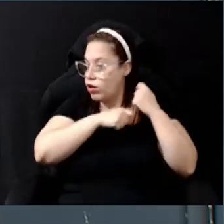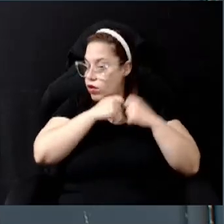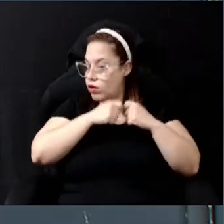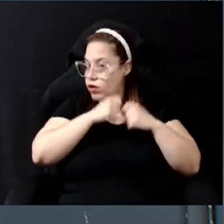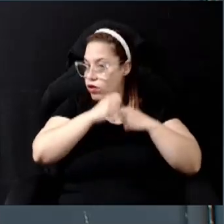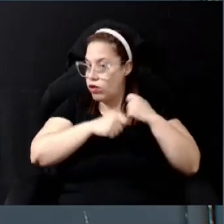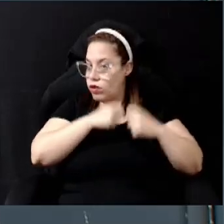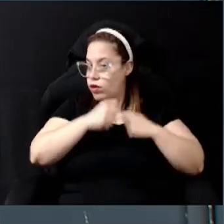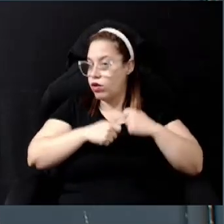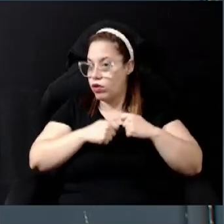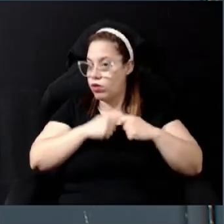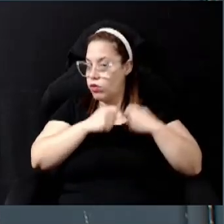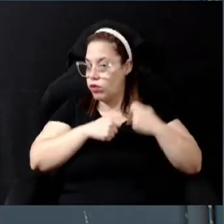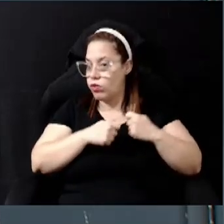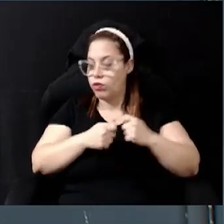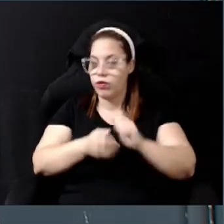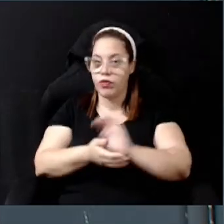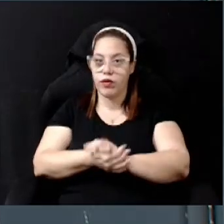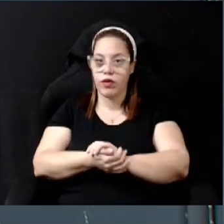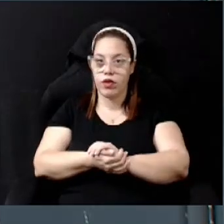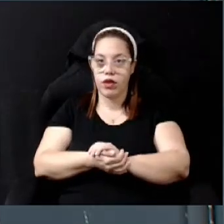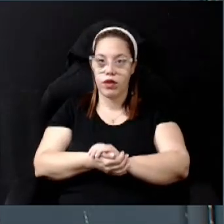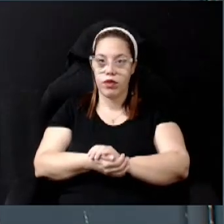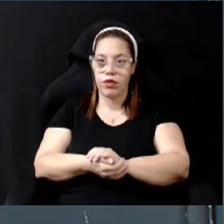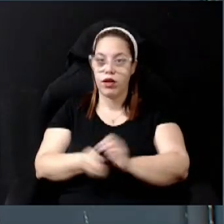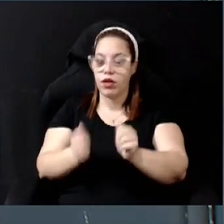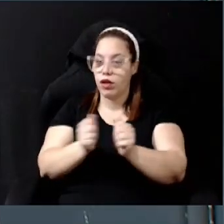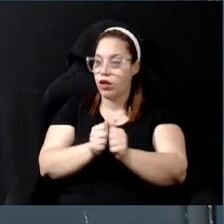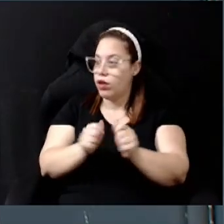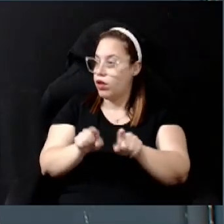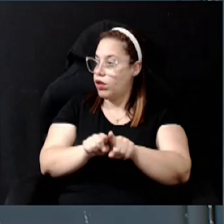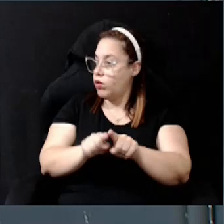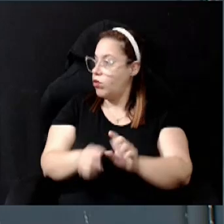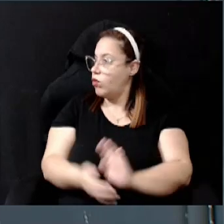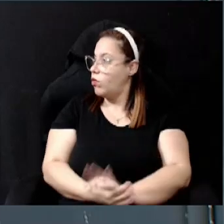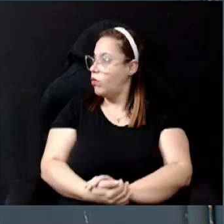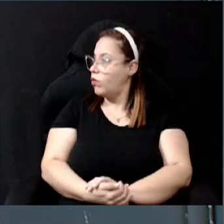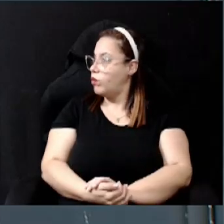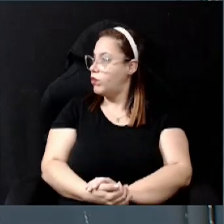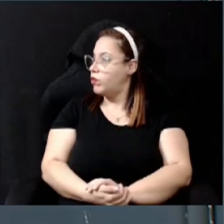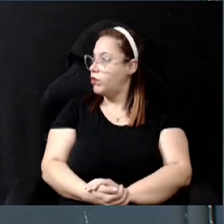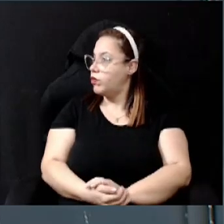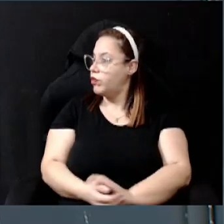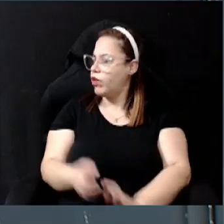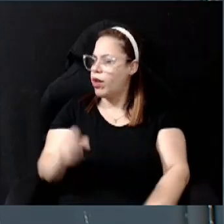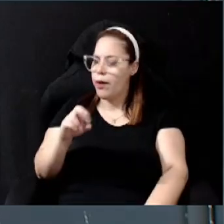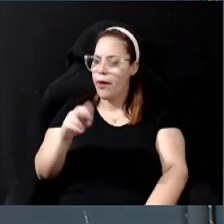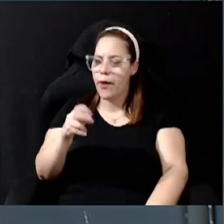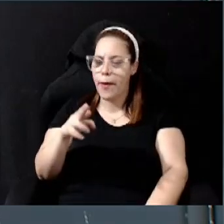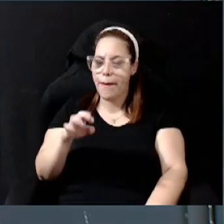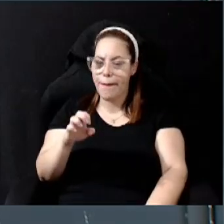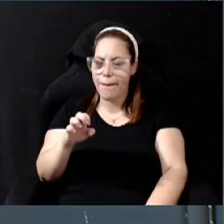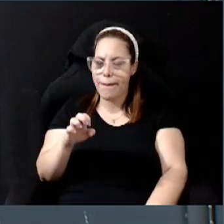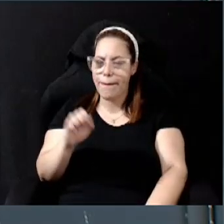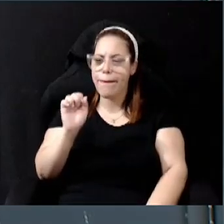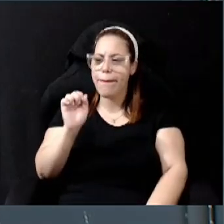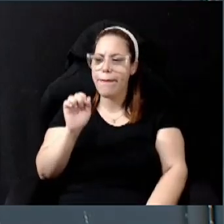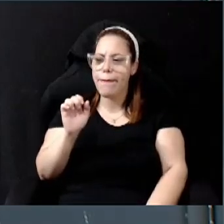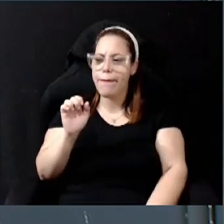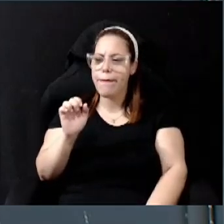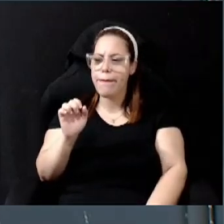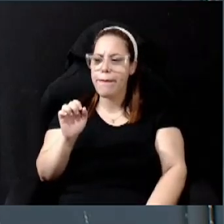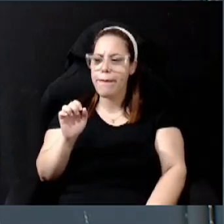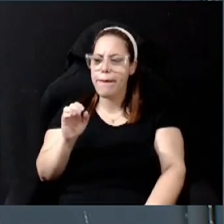majoritariamente, né? E para as trançadas também. No caso da Olin, é o que? Um curso? É uma